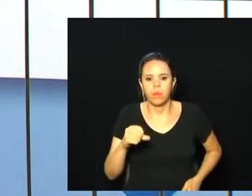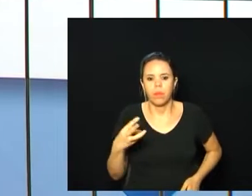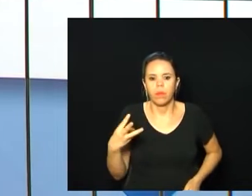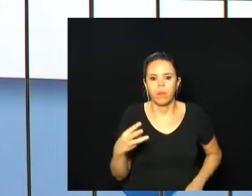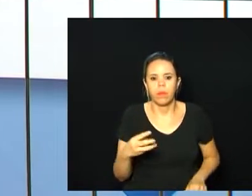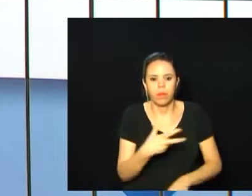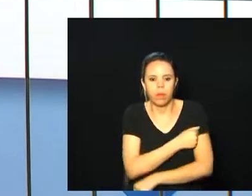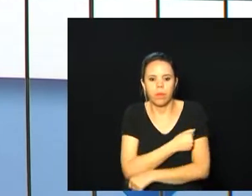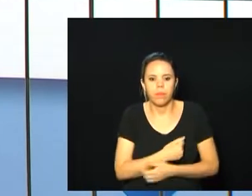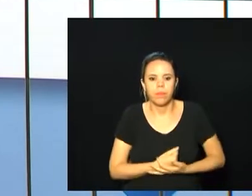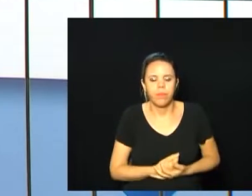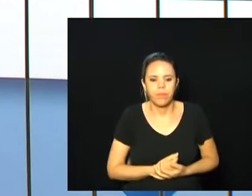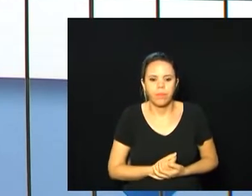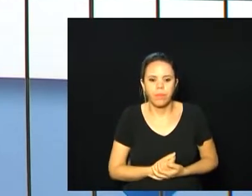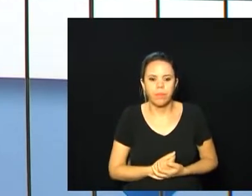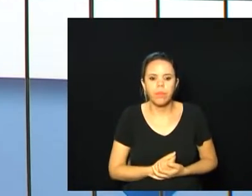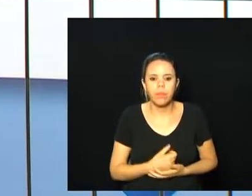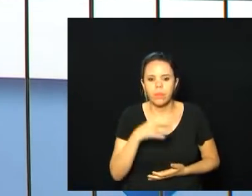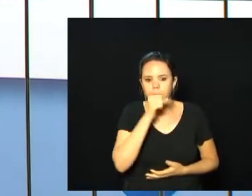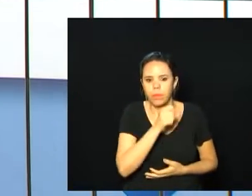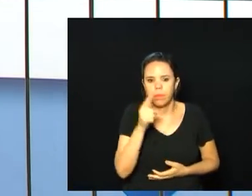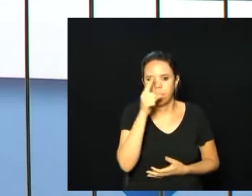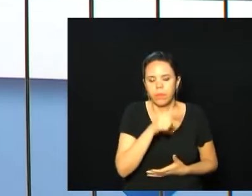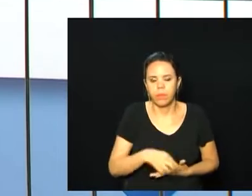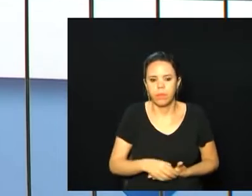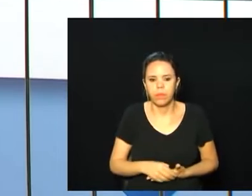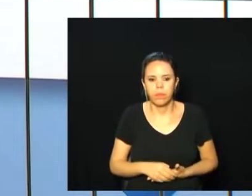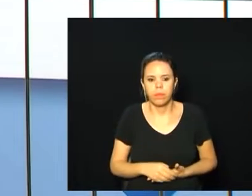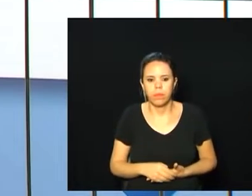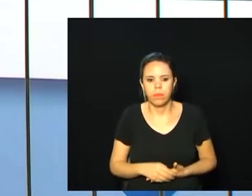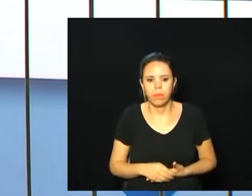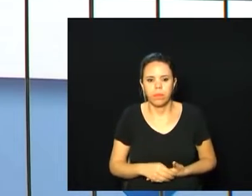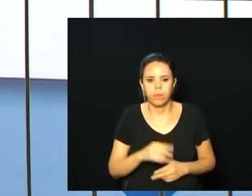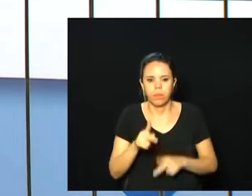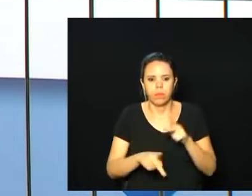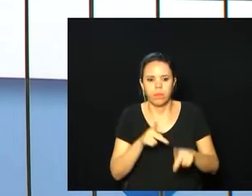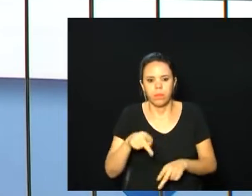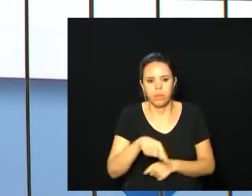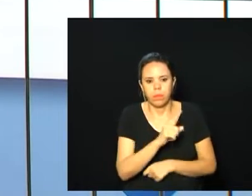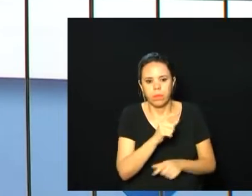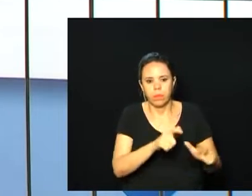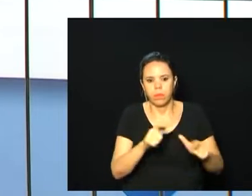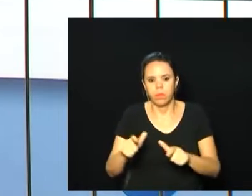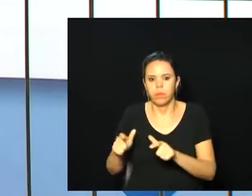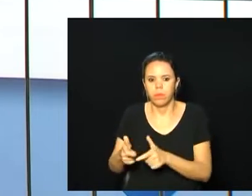2.493 doses aplicadas entre sábado e domingo para esse público que vai nos locais de grande